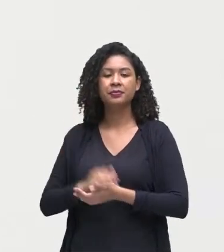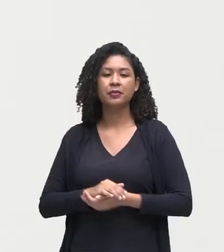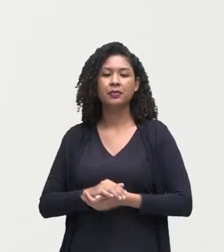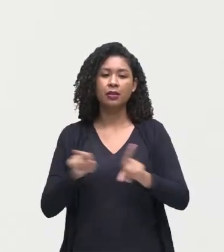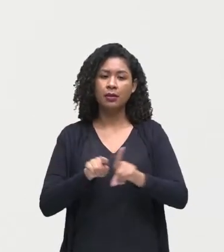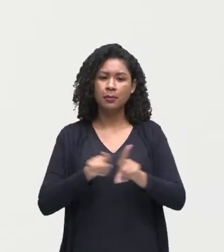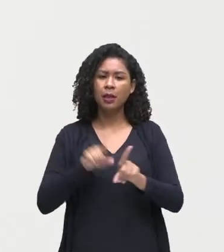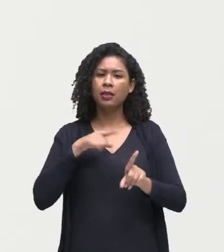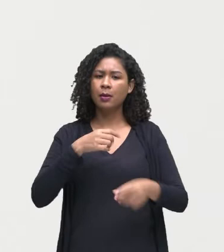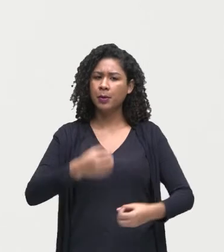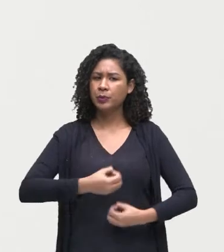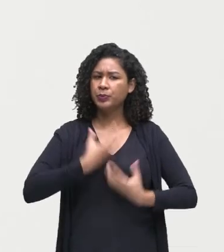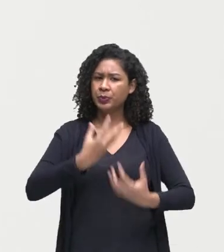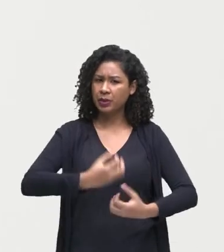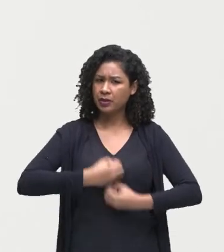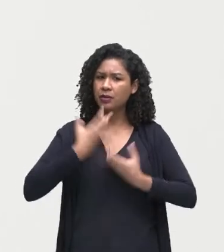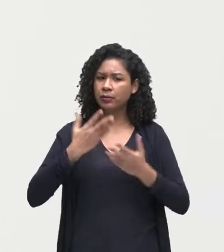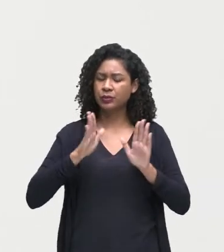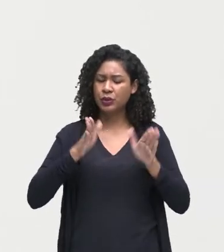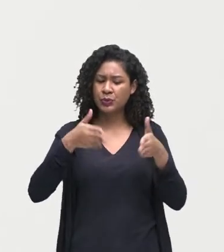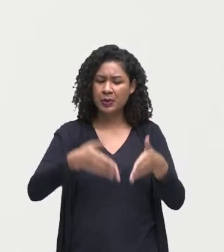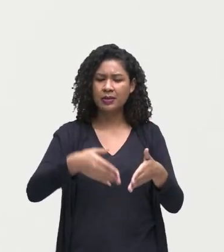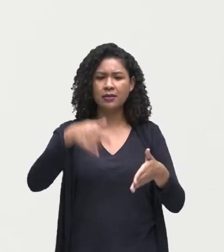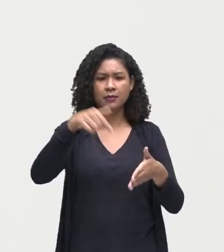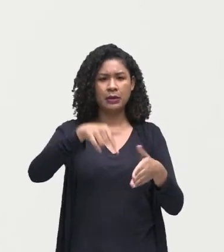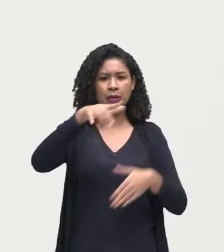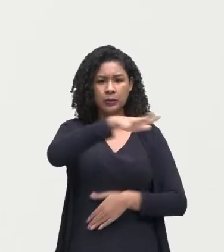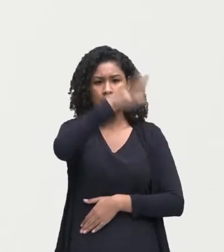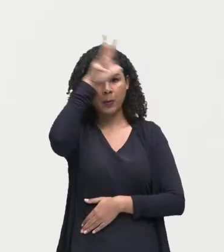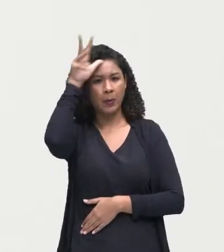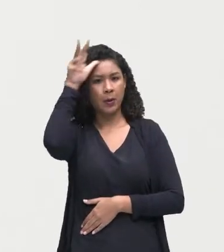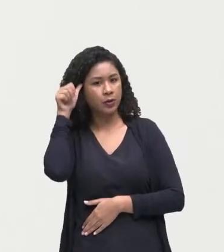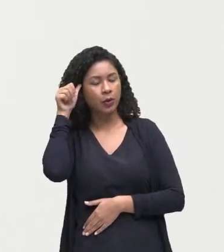muitas comunidades indígenas, que é Tupana.